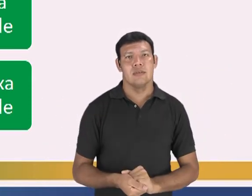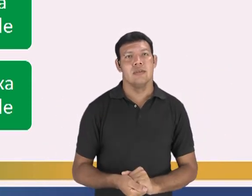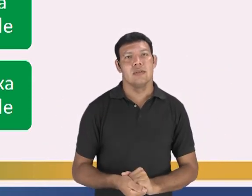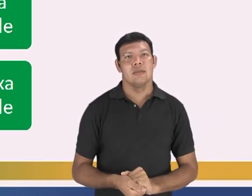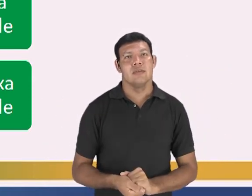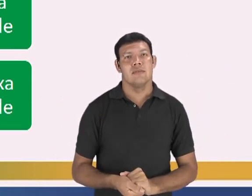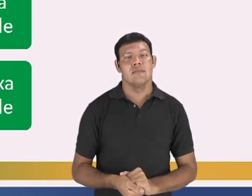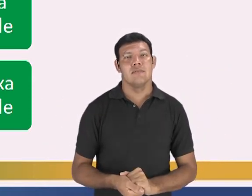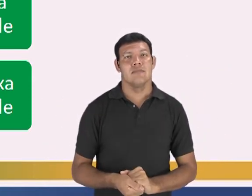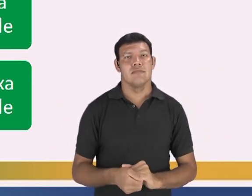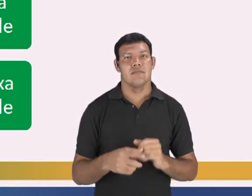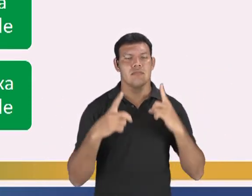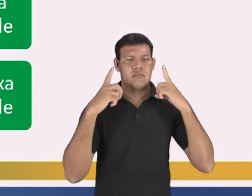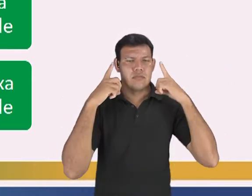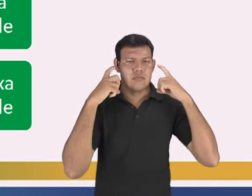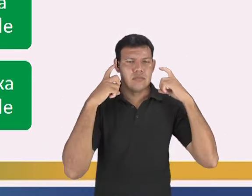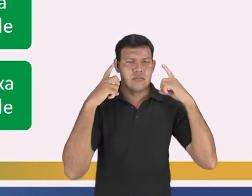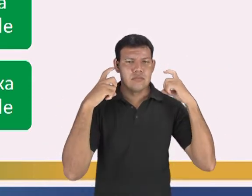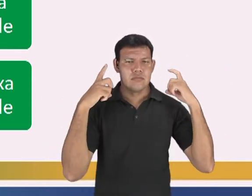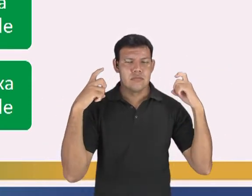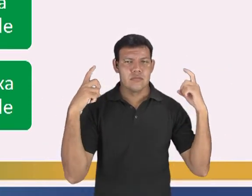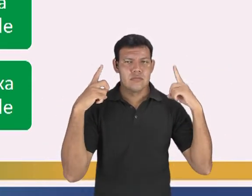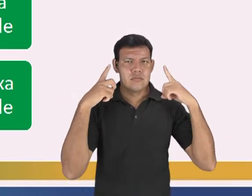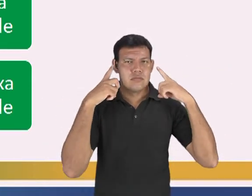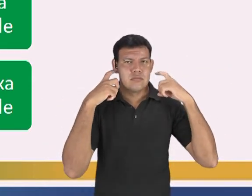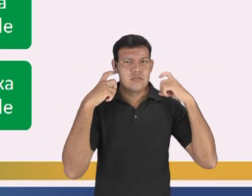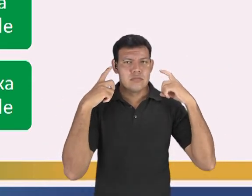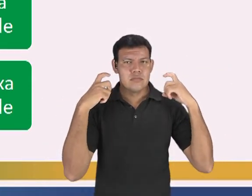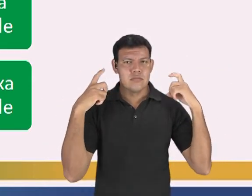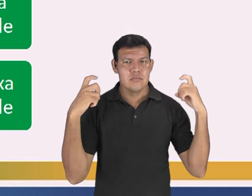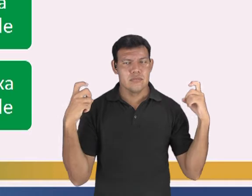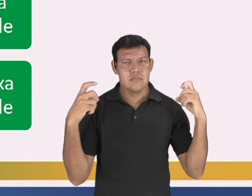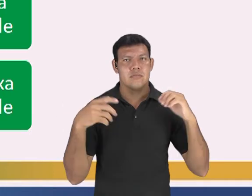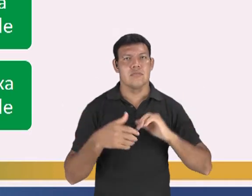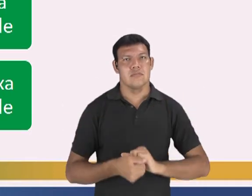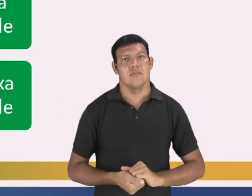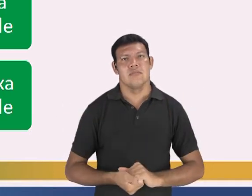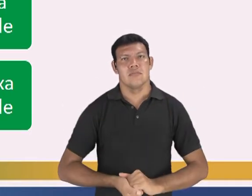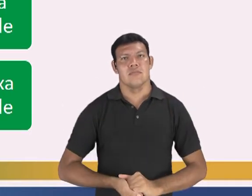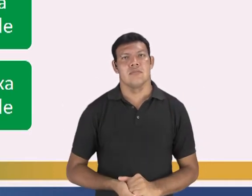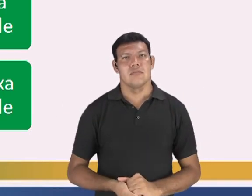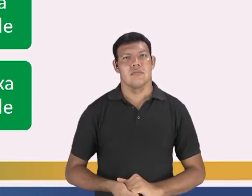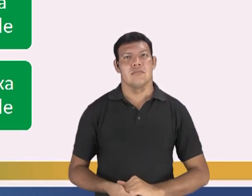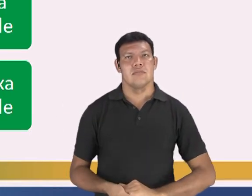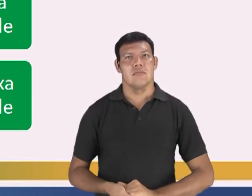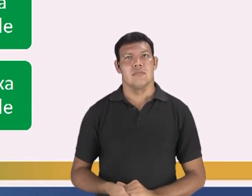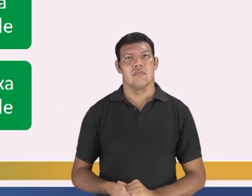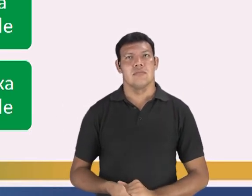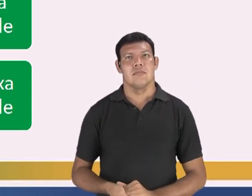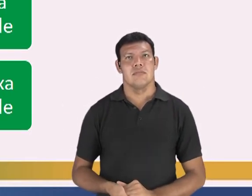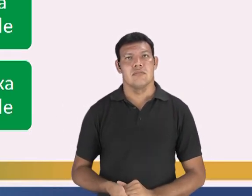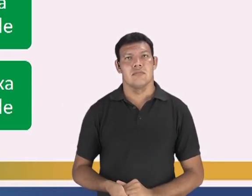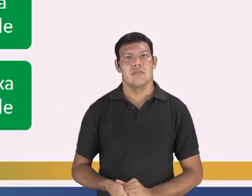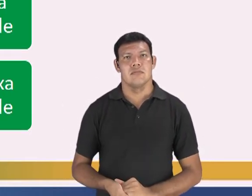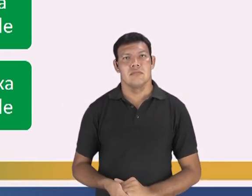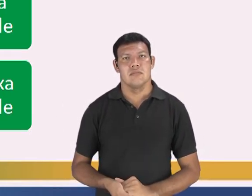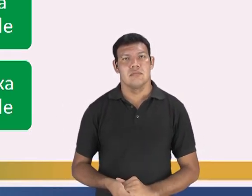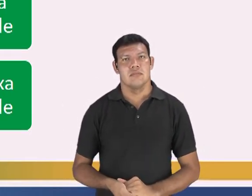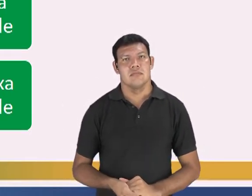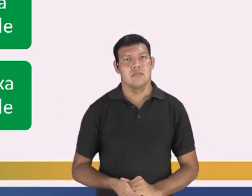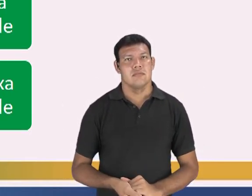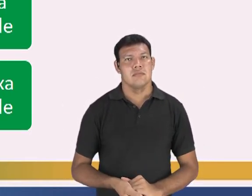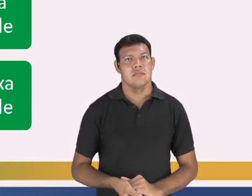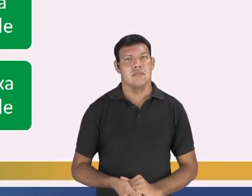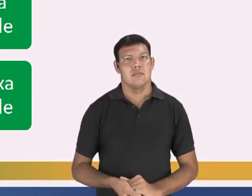uma intensidade fraca, quando eu tenho uma baixa frequência, eu tenho, ou melhor, uma baixa amplitude,